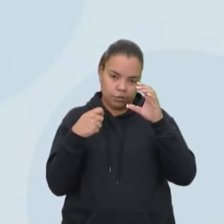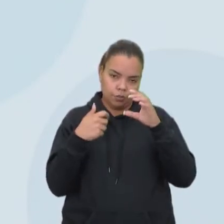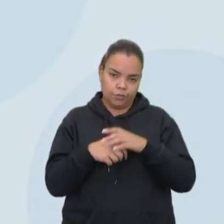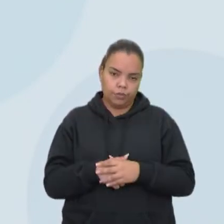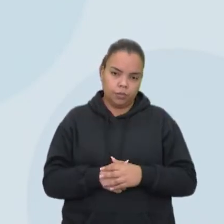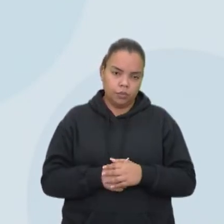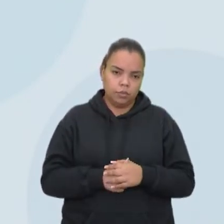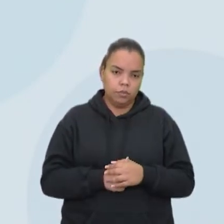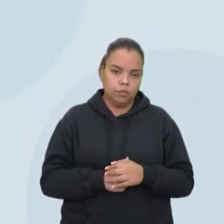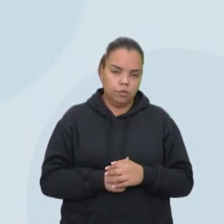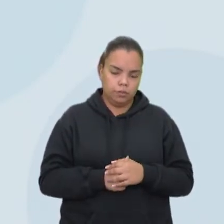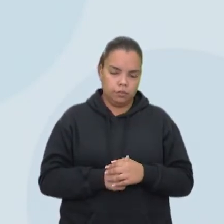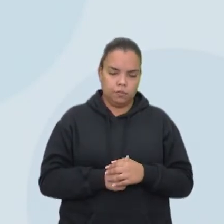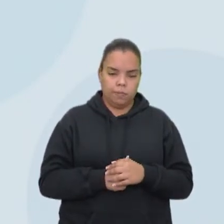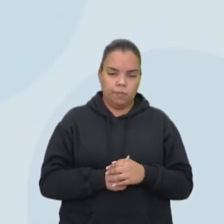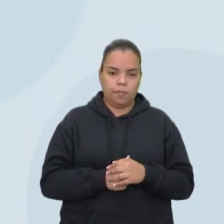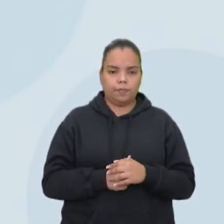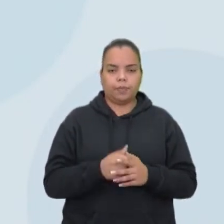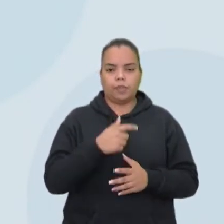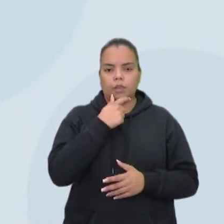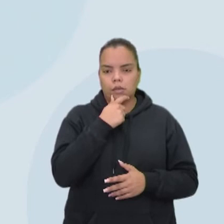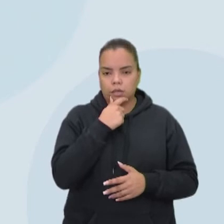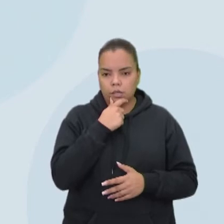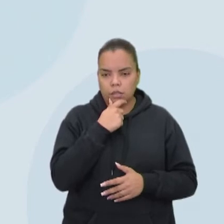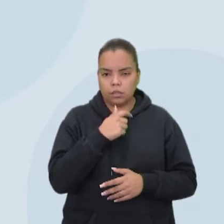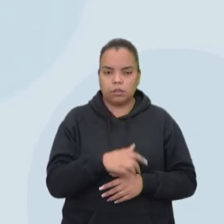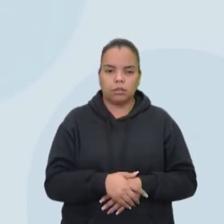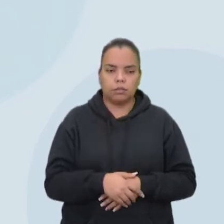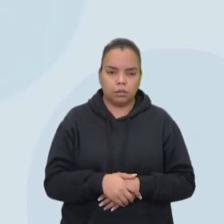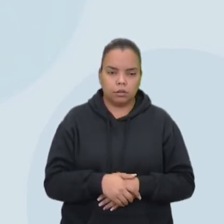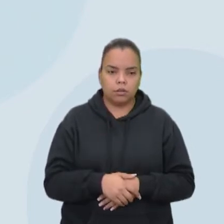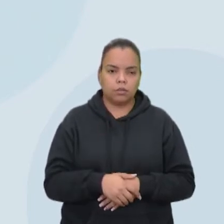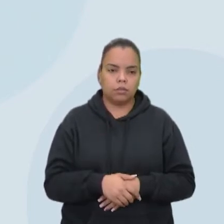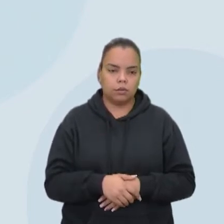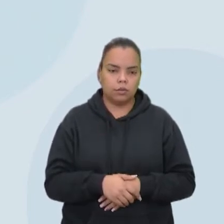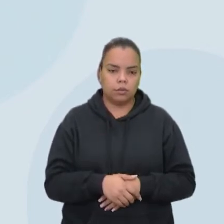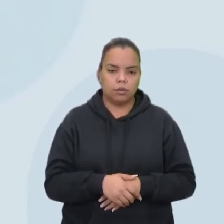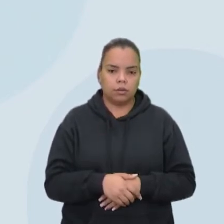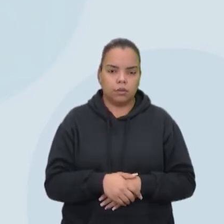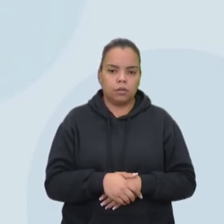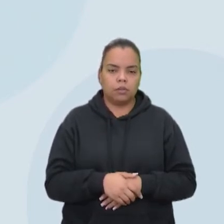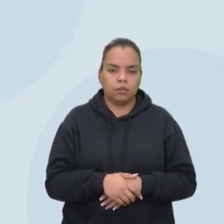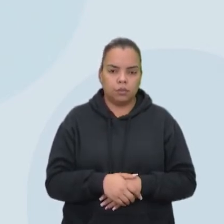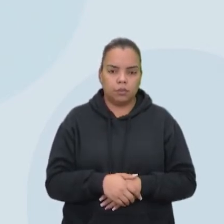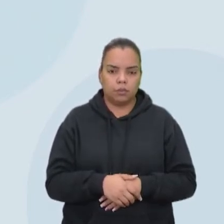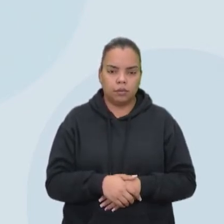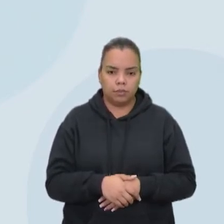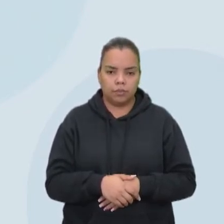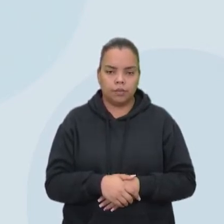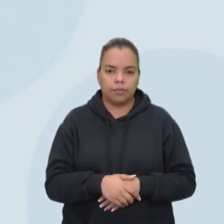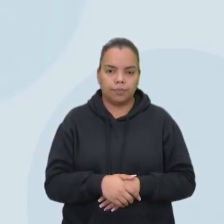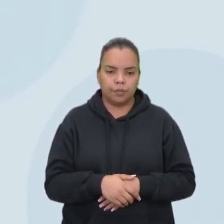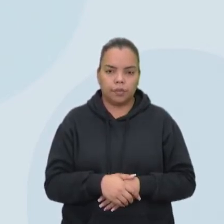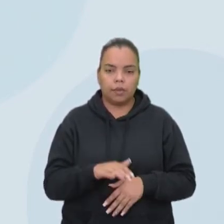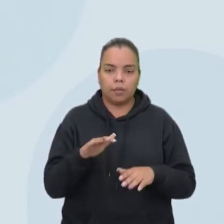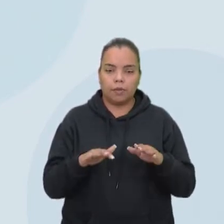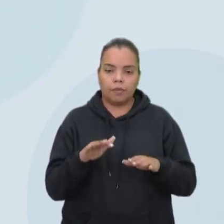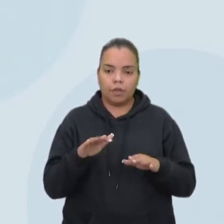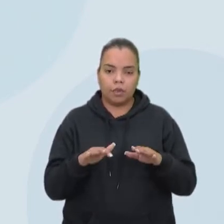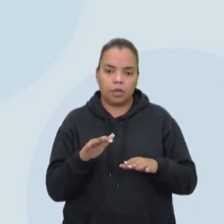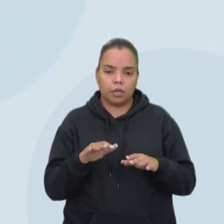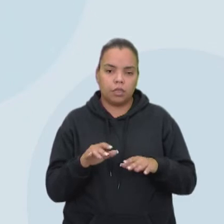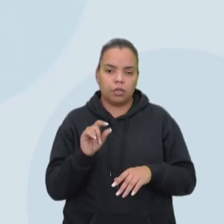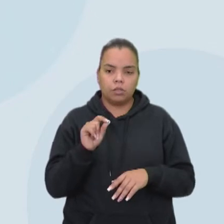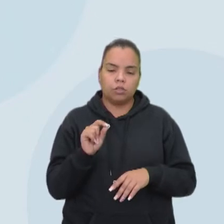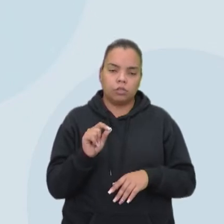inglês videoblog ou videolog, daily vlog, ou abreviadamente vlog, é uma variante de